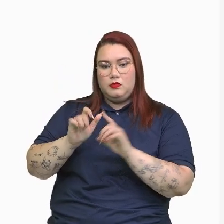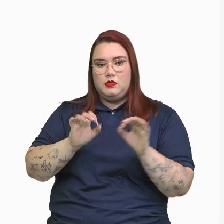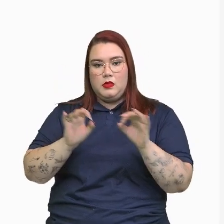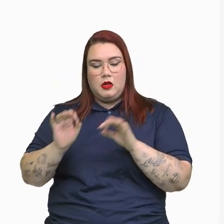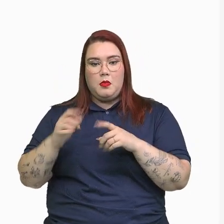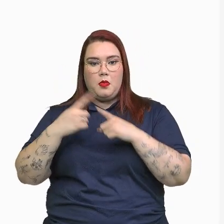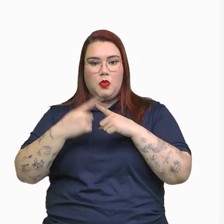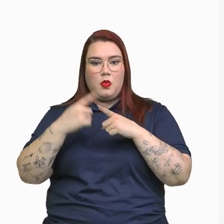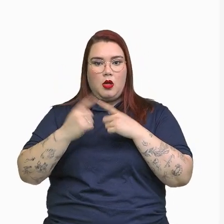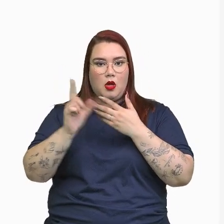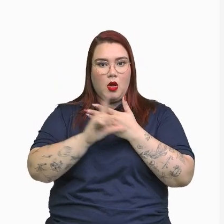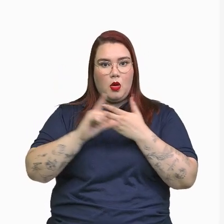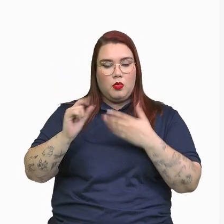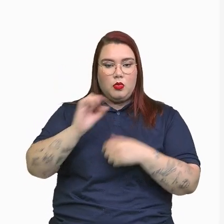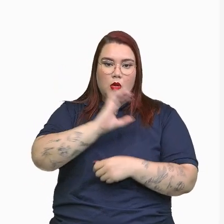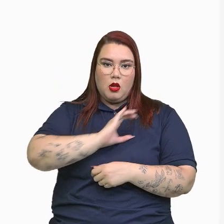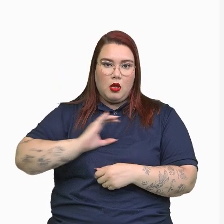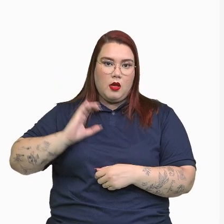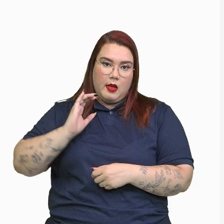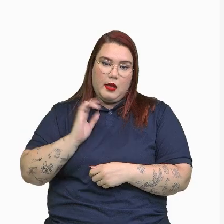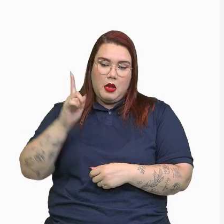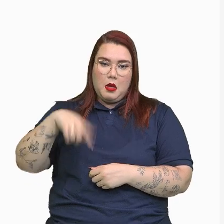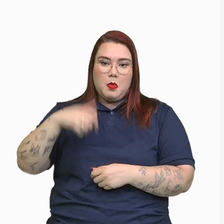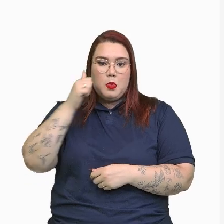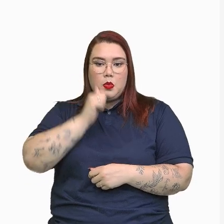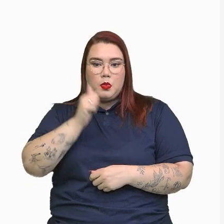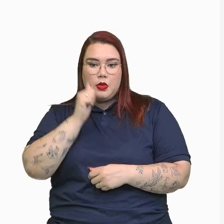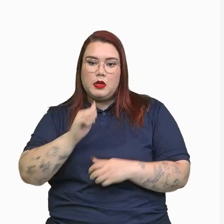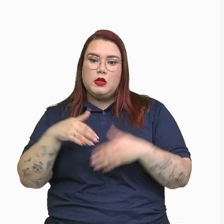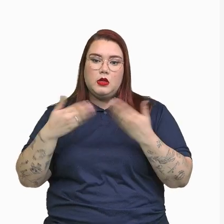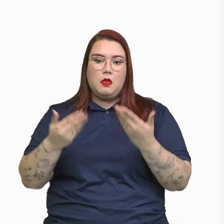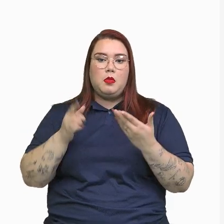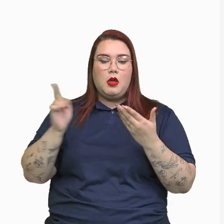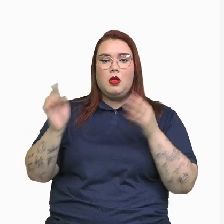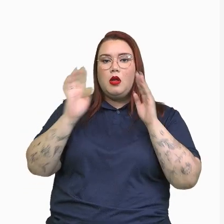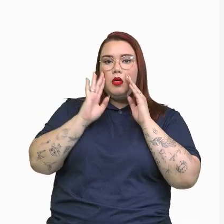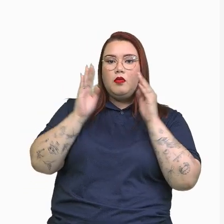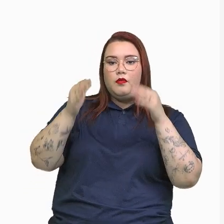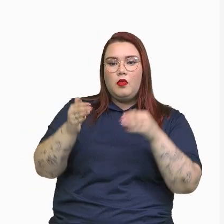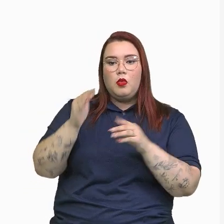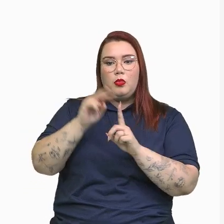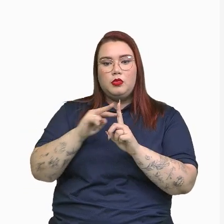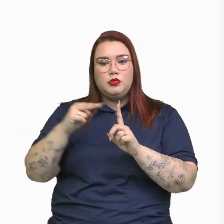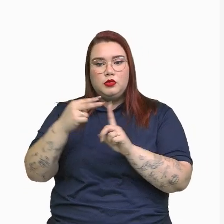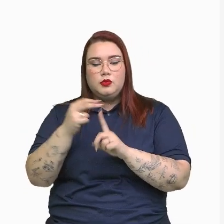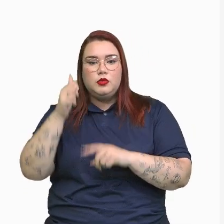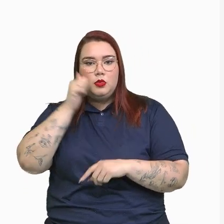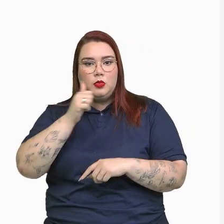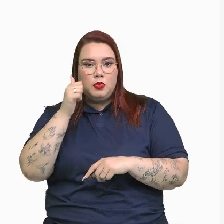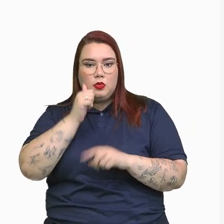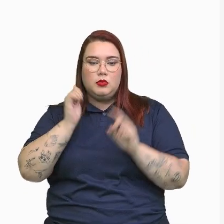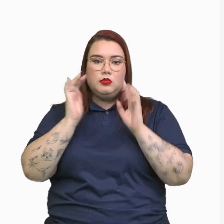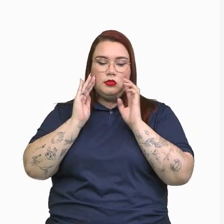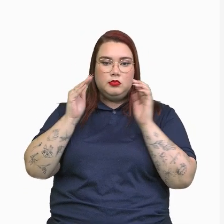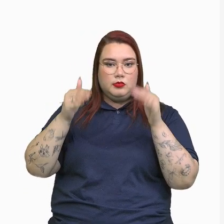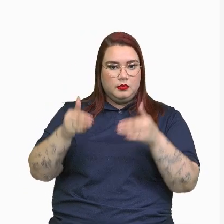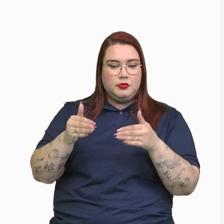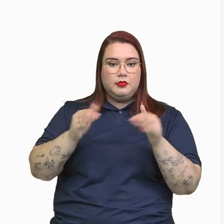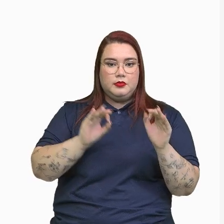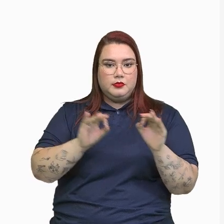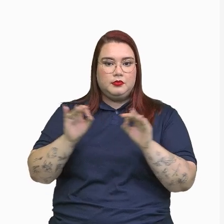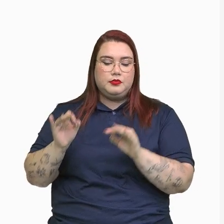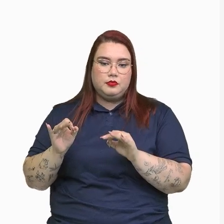Lispector é uma autora feminina, é uma mulher, então ela vai voltar o seu olhar também para essas questões que estão voltadas para o universo